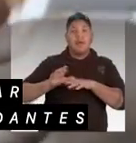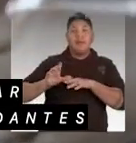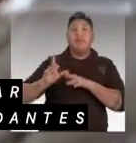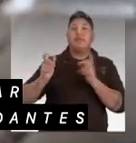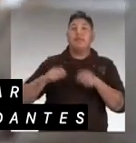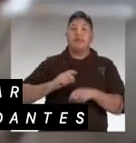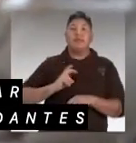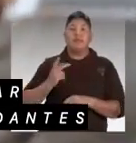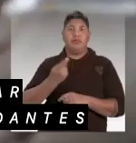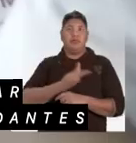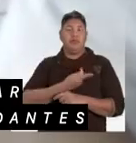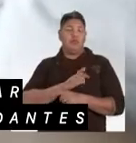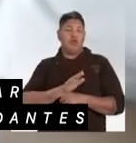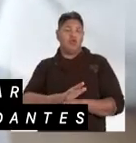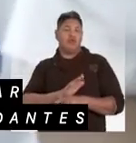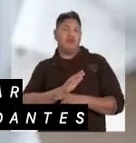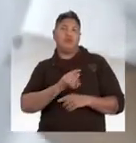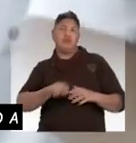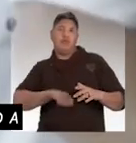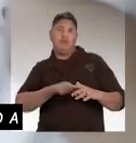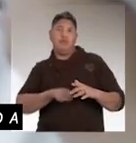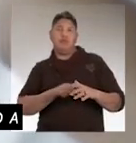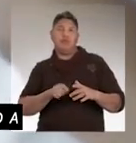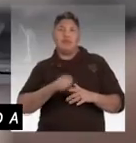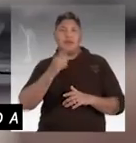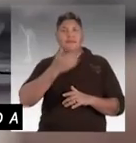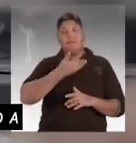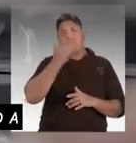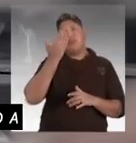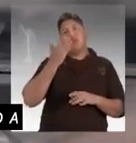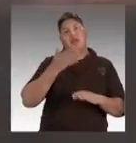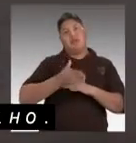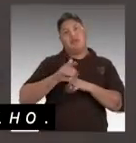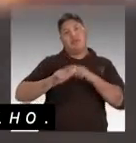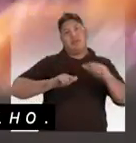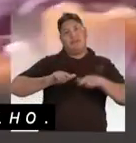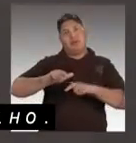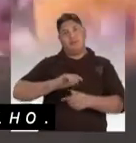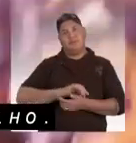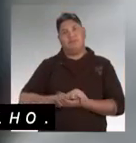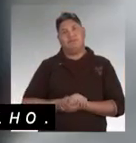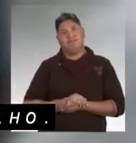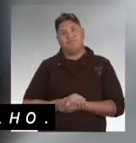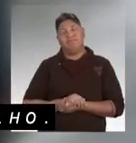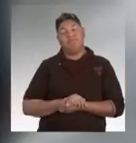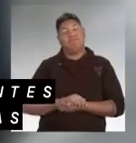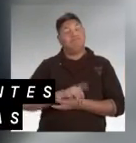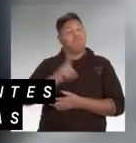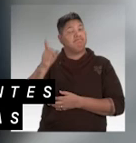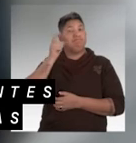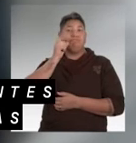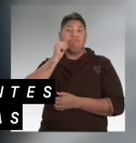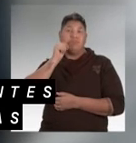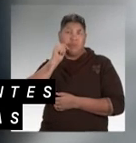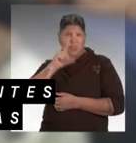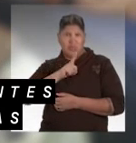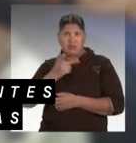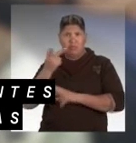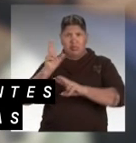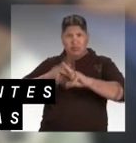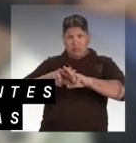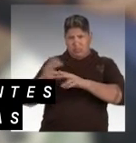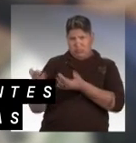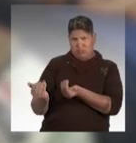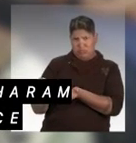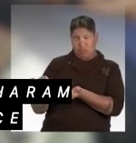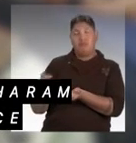capacitar transexuais como ajudantes de cozinha e facilitar a entrada no mercado de trabalho. No Ceará, adolescentes que cumprem